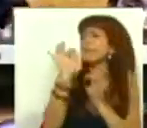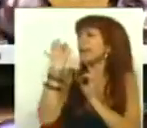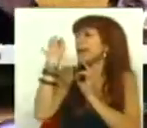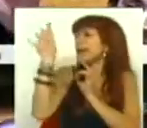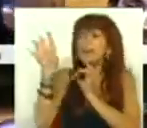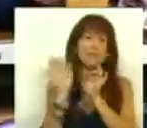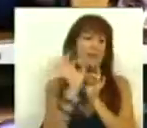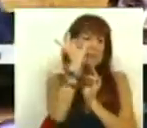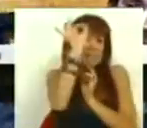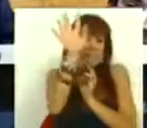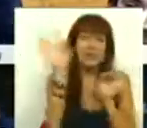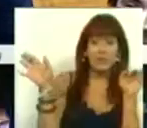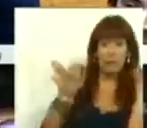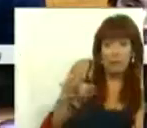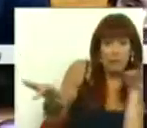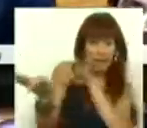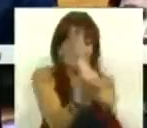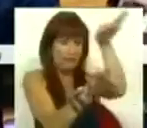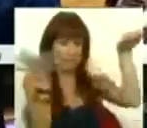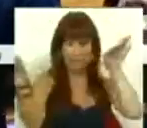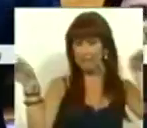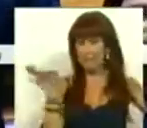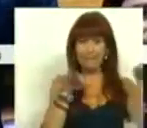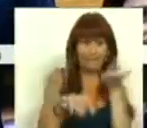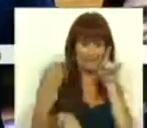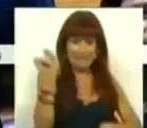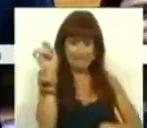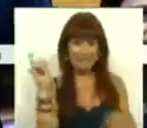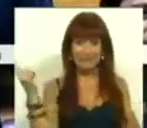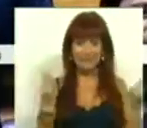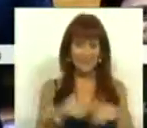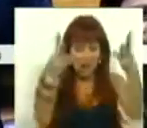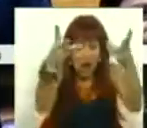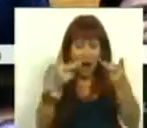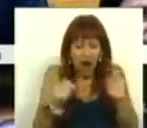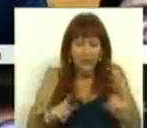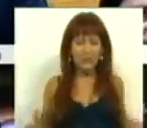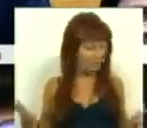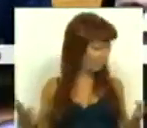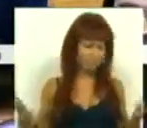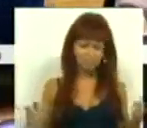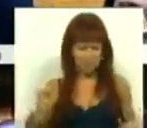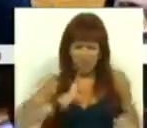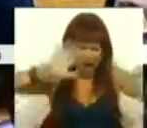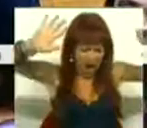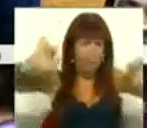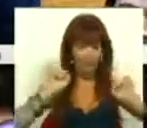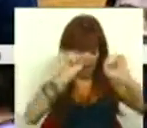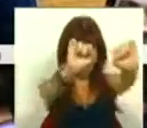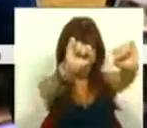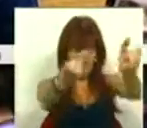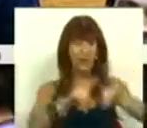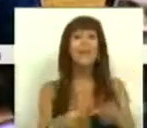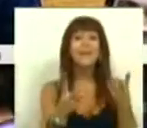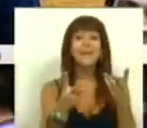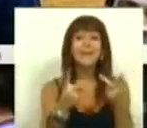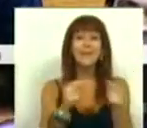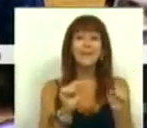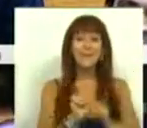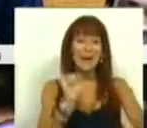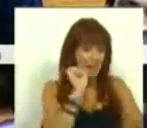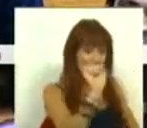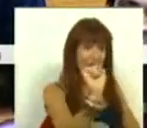acolhi, para passarem por entre os pingos da chuva deste orçamento que não é o nosso, que é o vosso, que é o orçamento